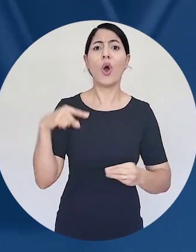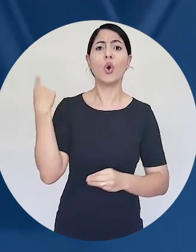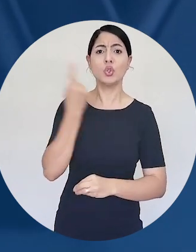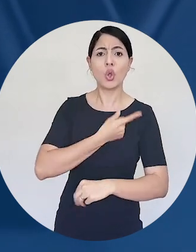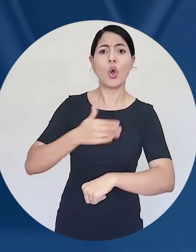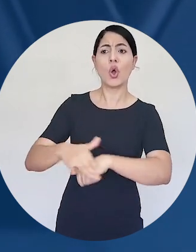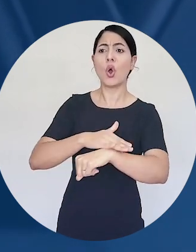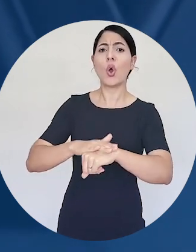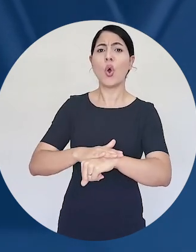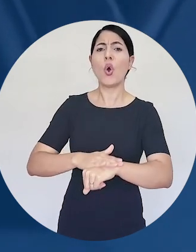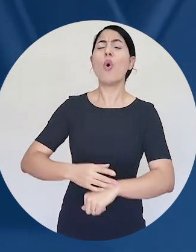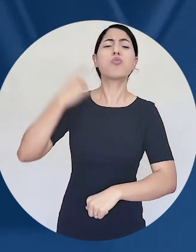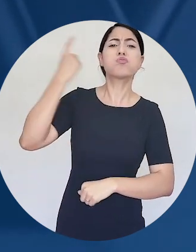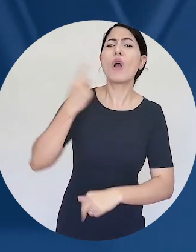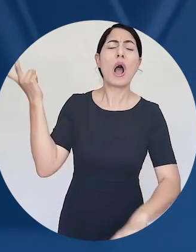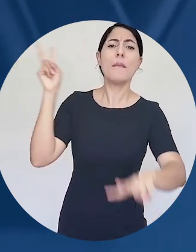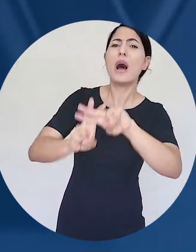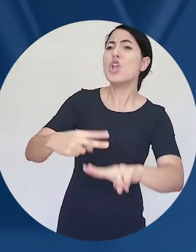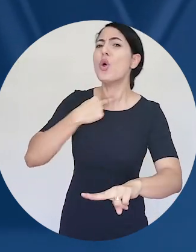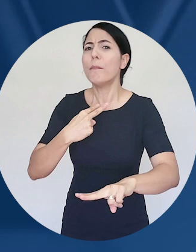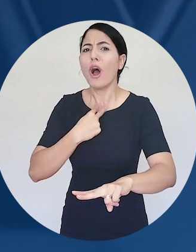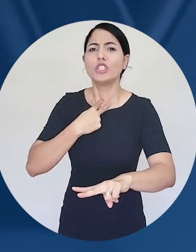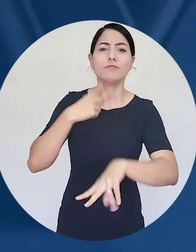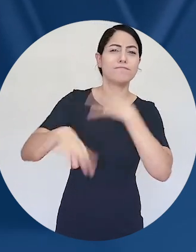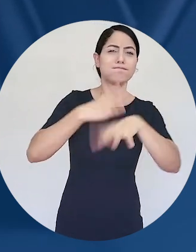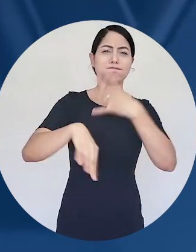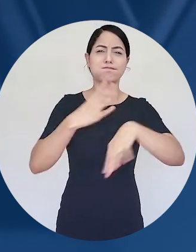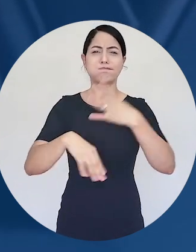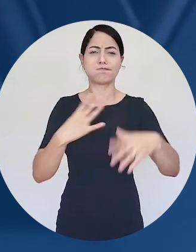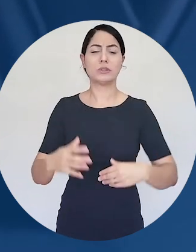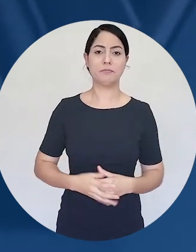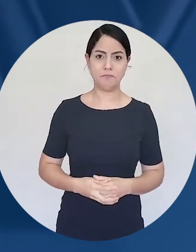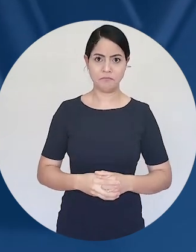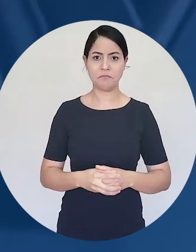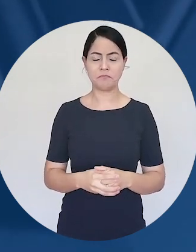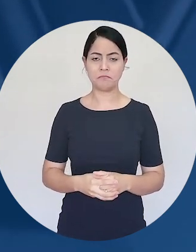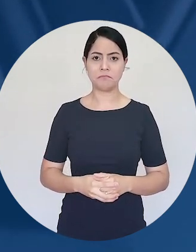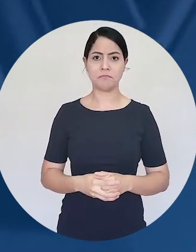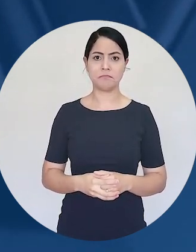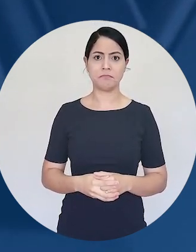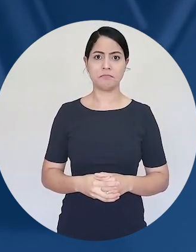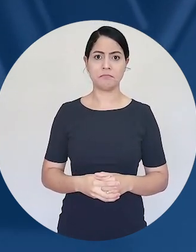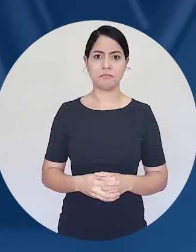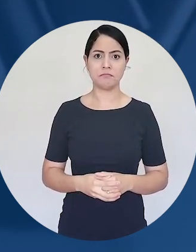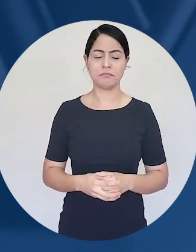com o delegado. O advogado não pode ser preso por...